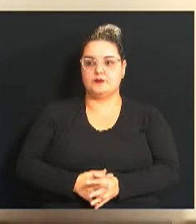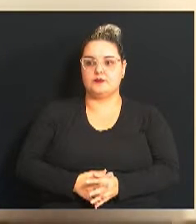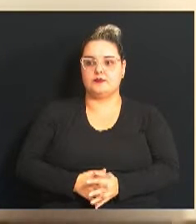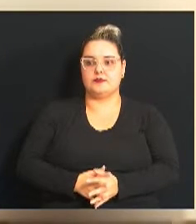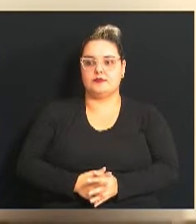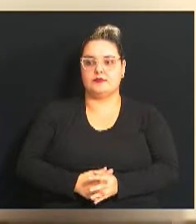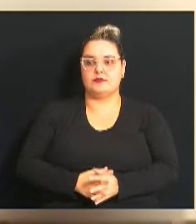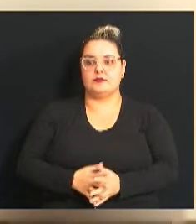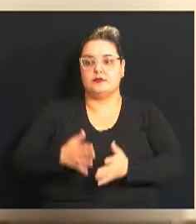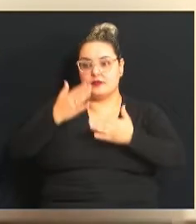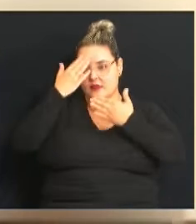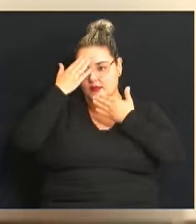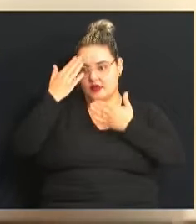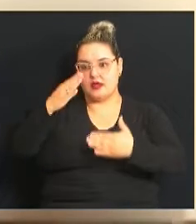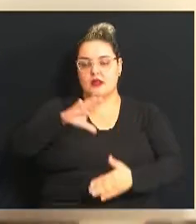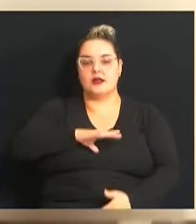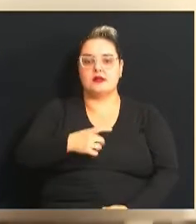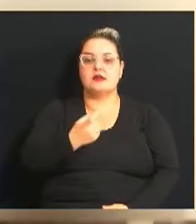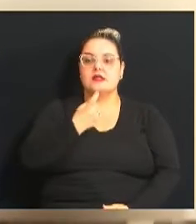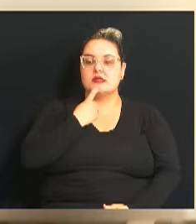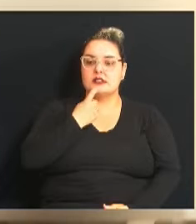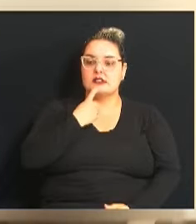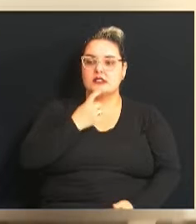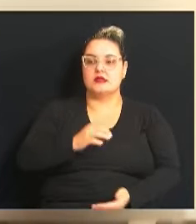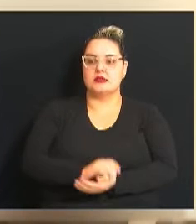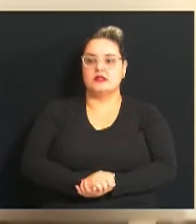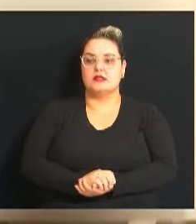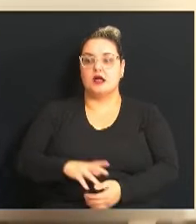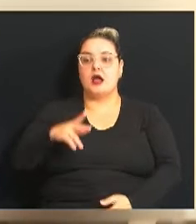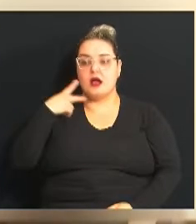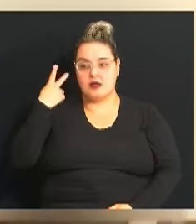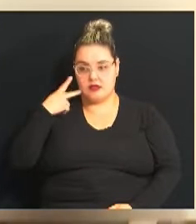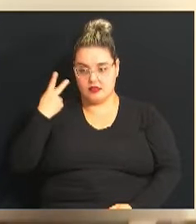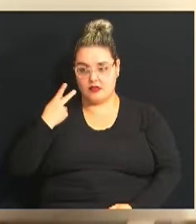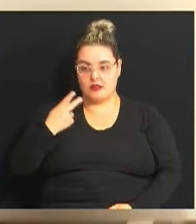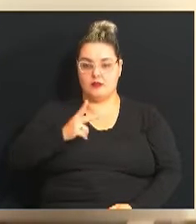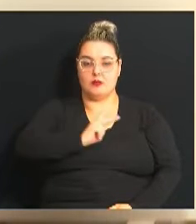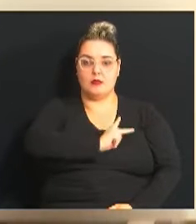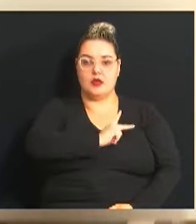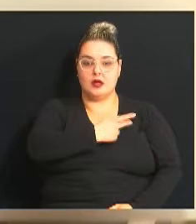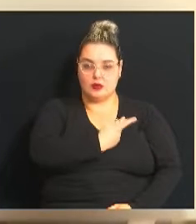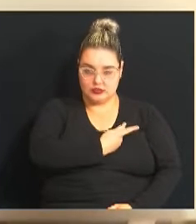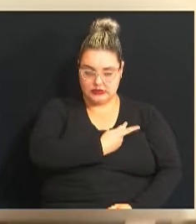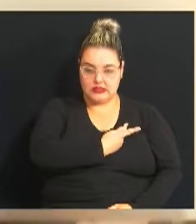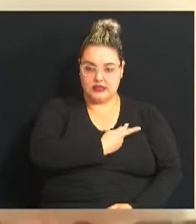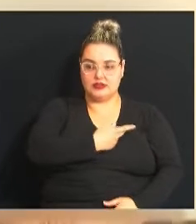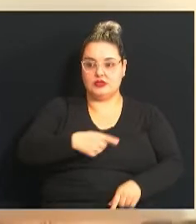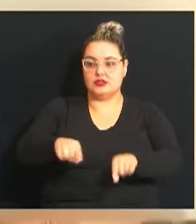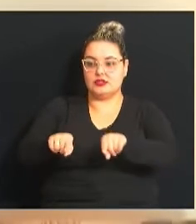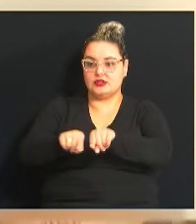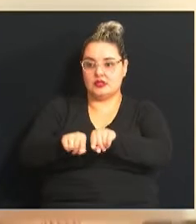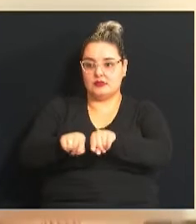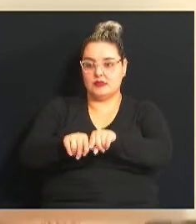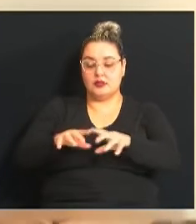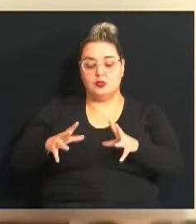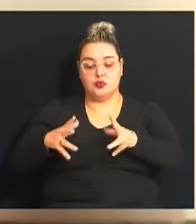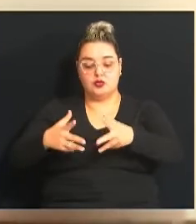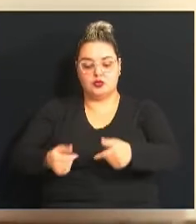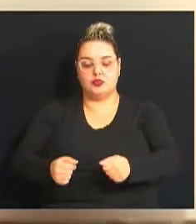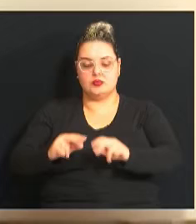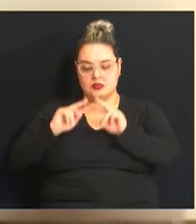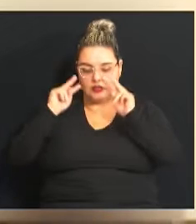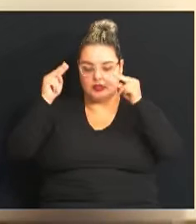também à cidade de Campinas, ao vereador Paulo Haddad, e por todo este